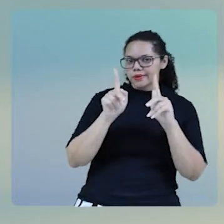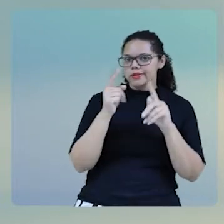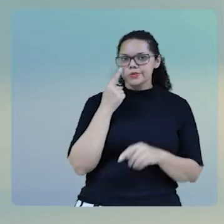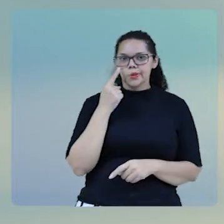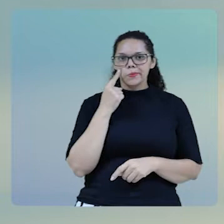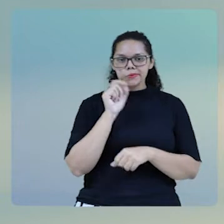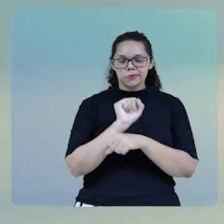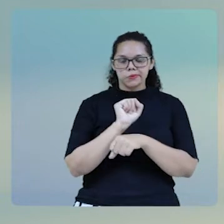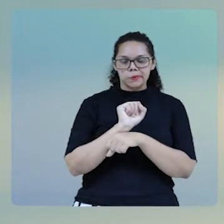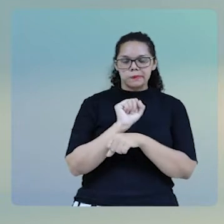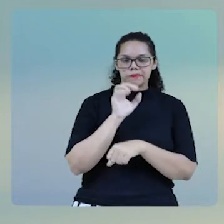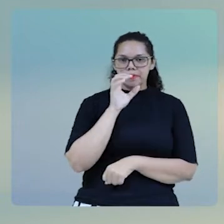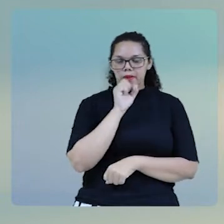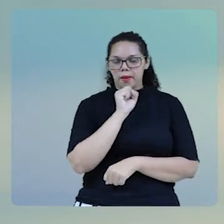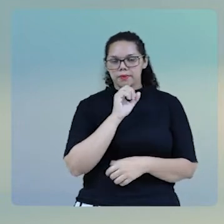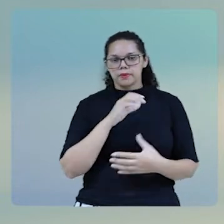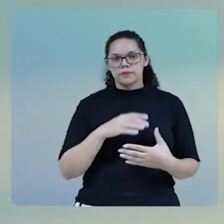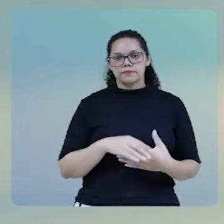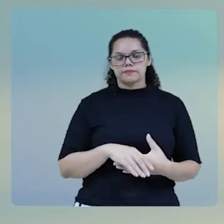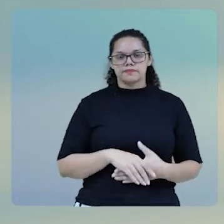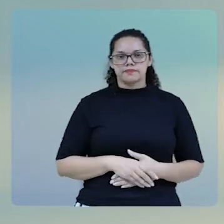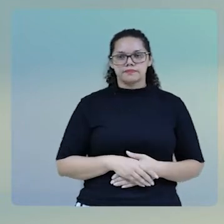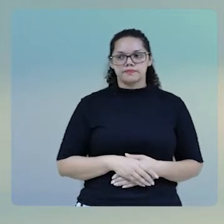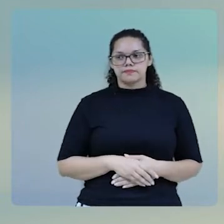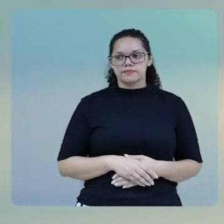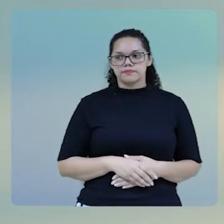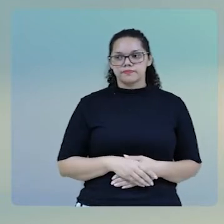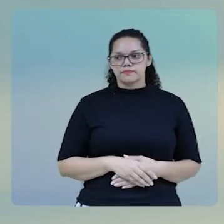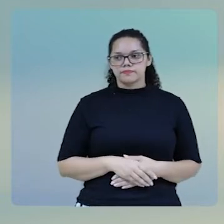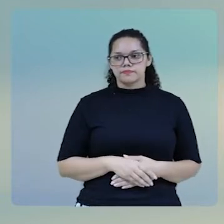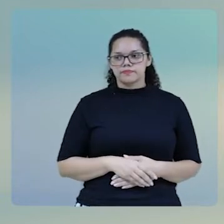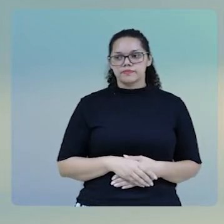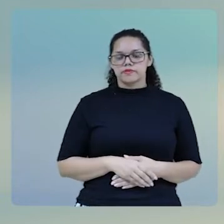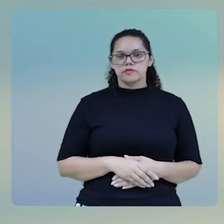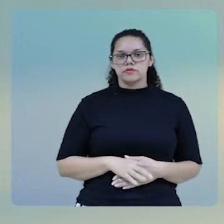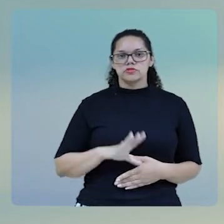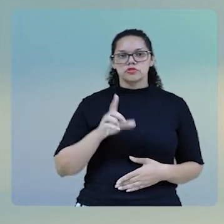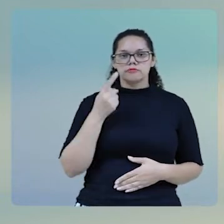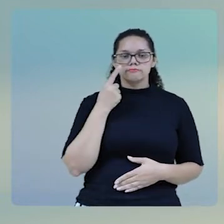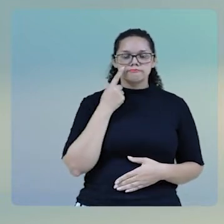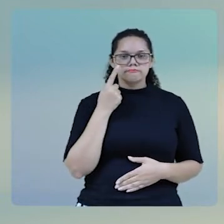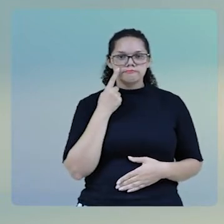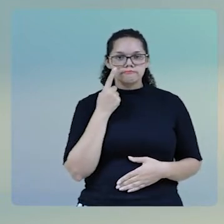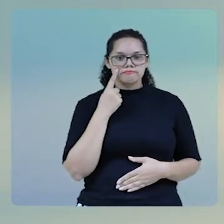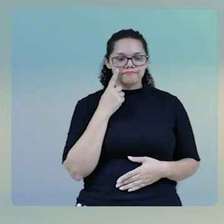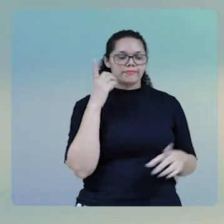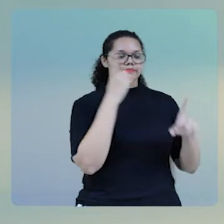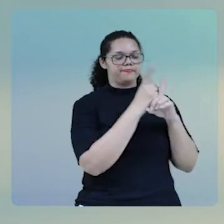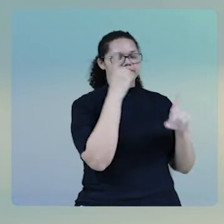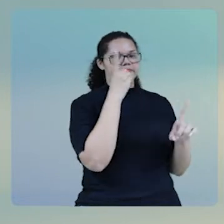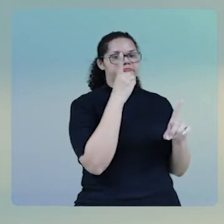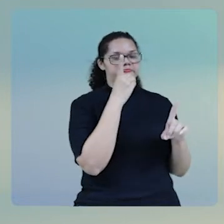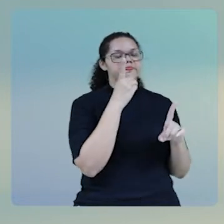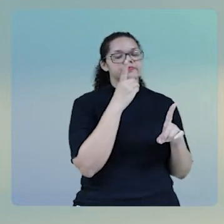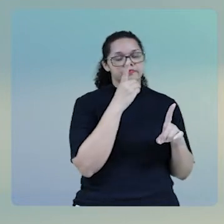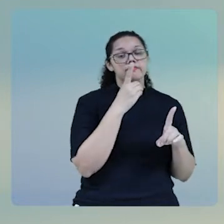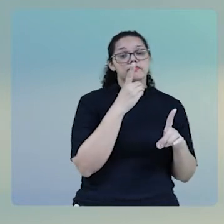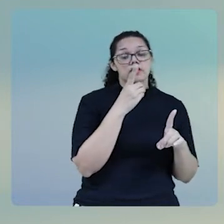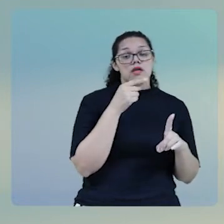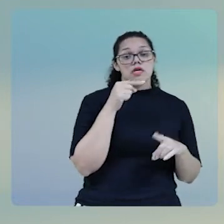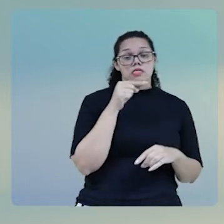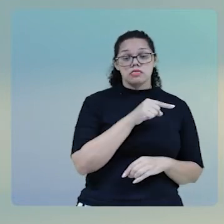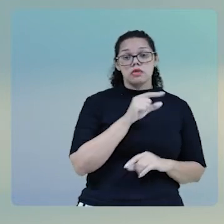minutinho, estou aqui pegando aqui a questão. Já está aqui, ela achei. Pronto, perfeito. Então essa